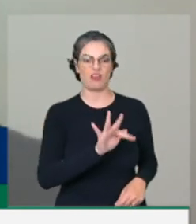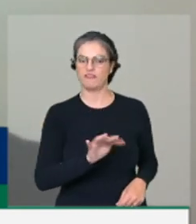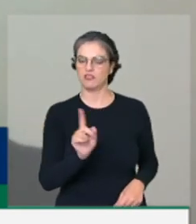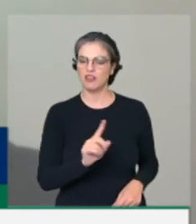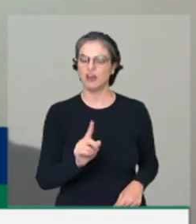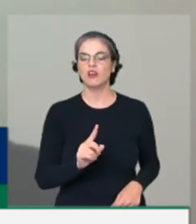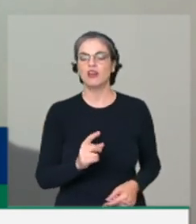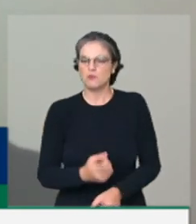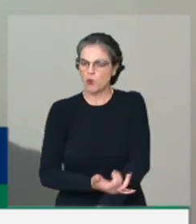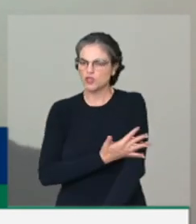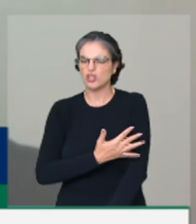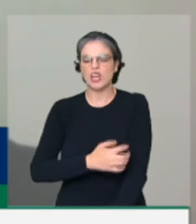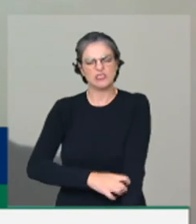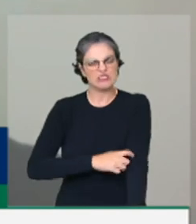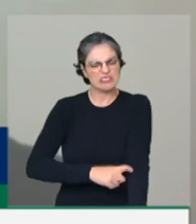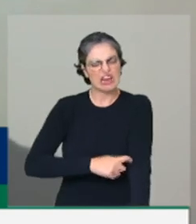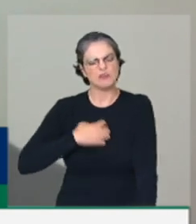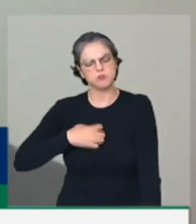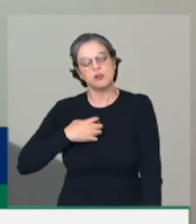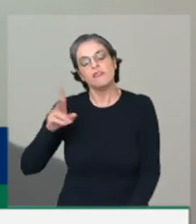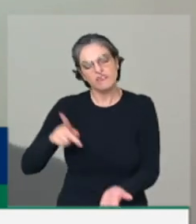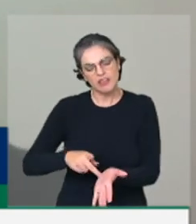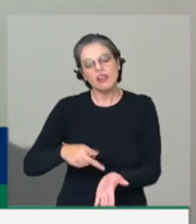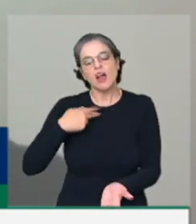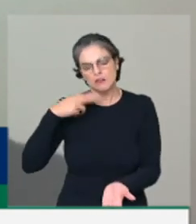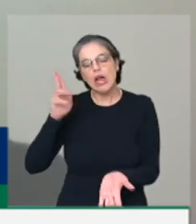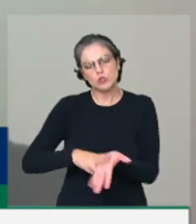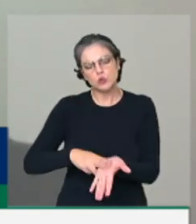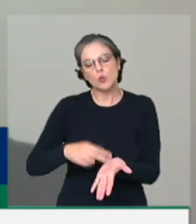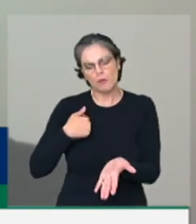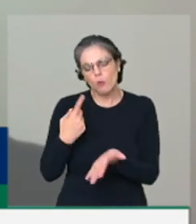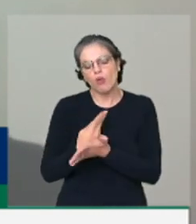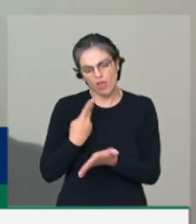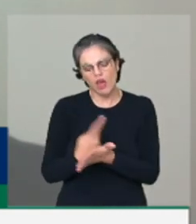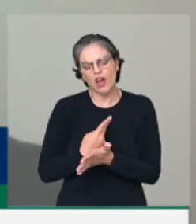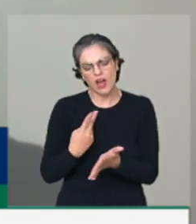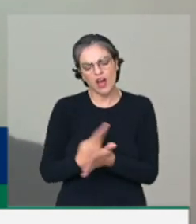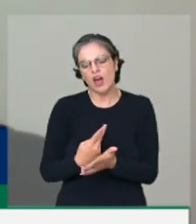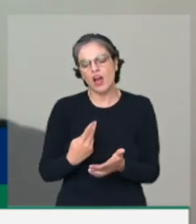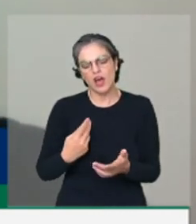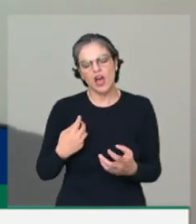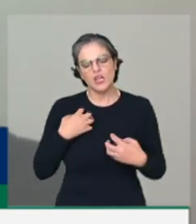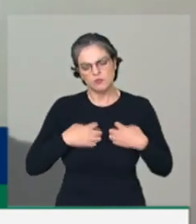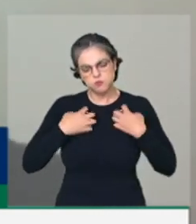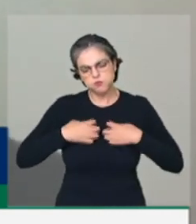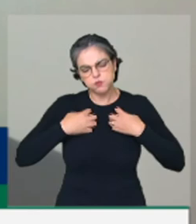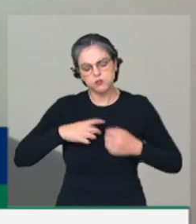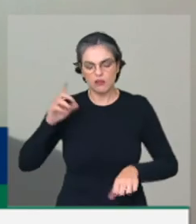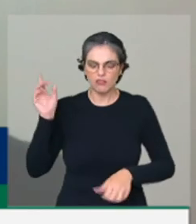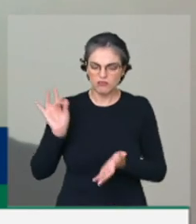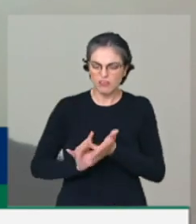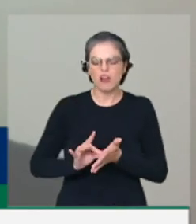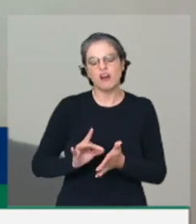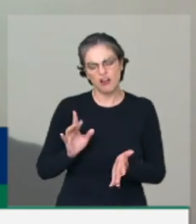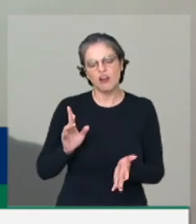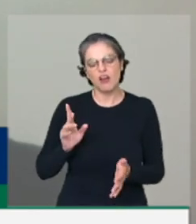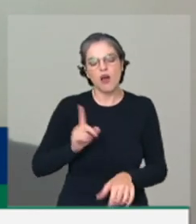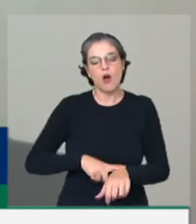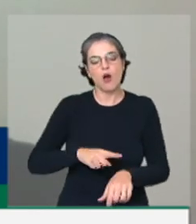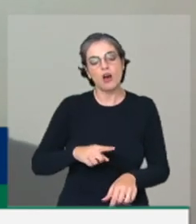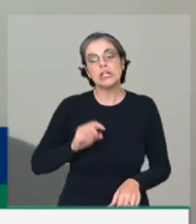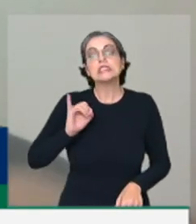aqui, admito, me equivoquei, estava realmente muito, muito emocionado, com muita raiva naquele momento, e hoje